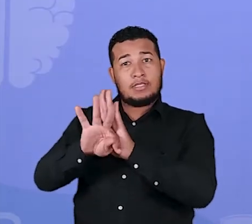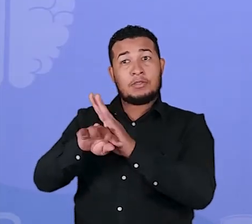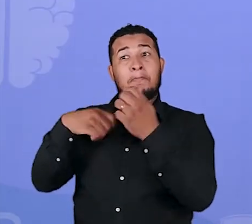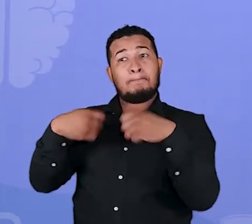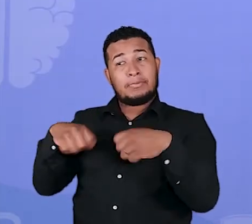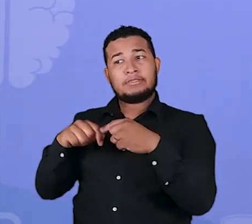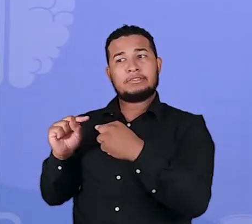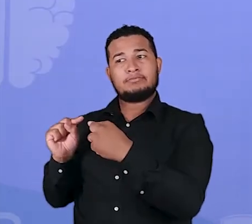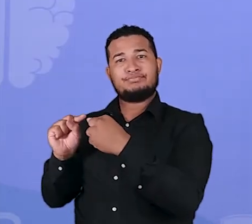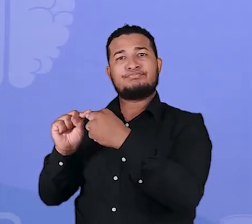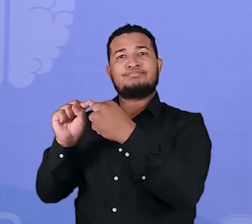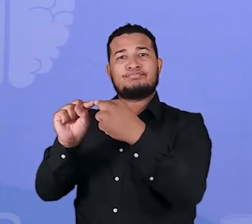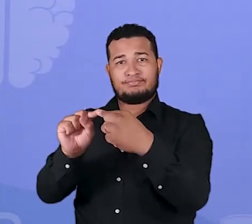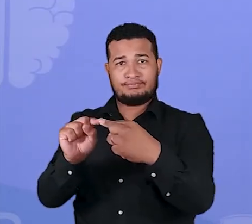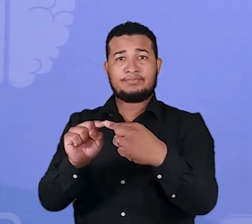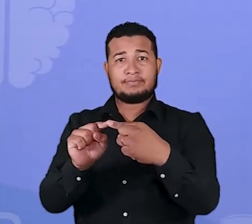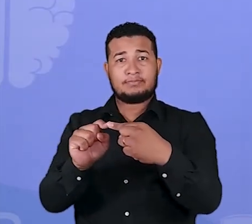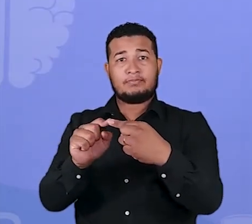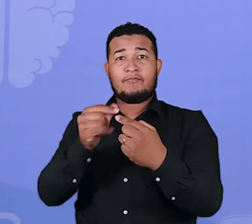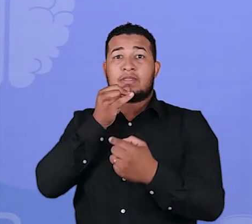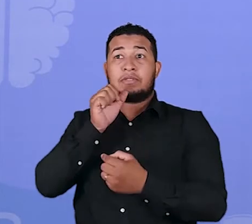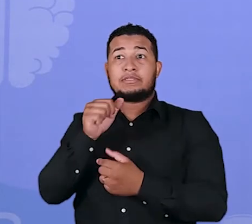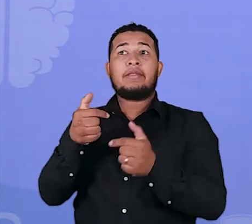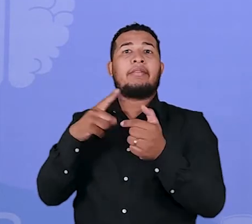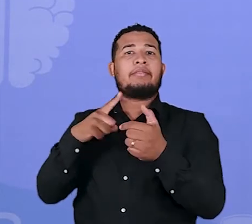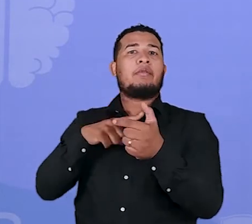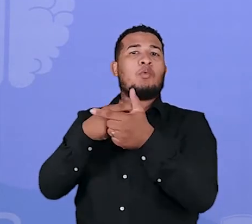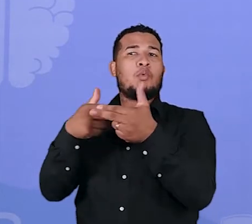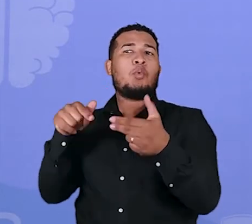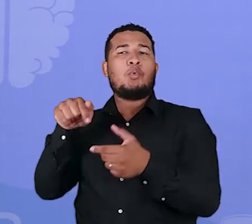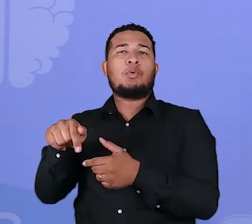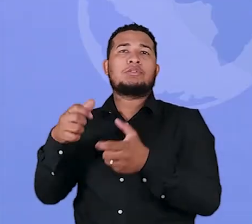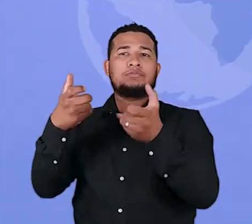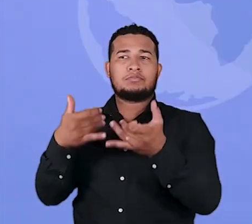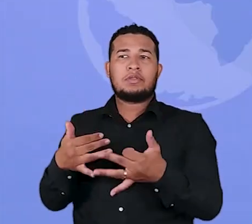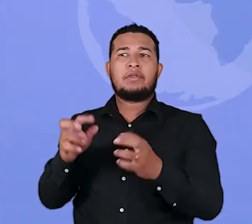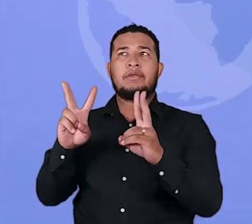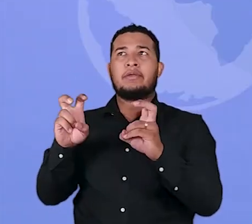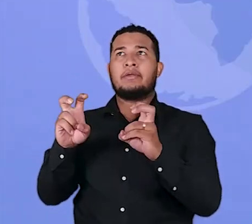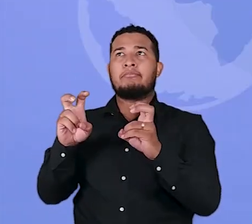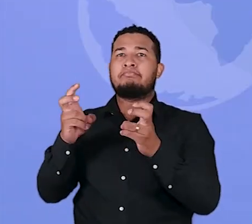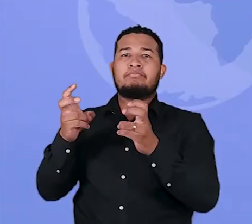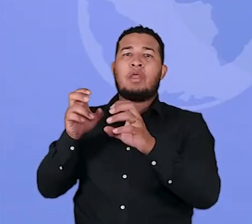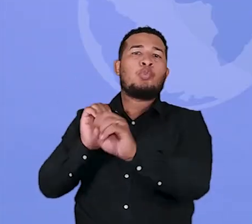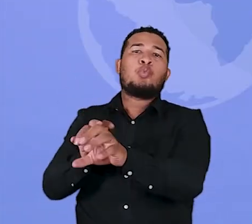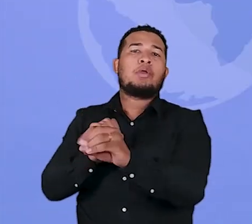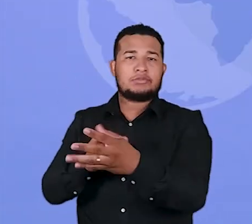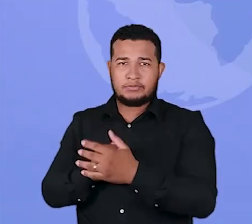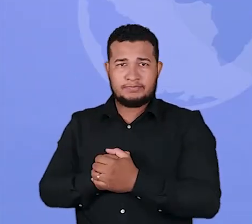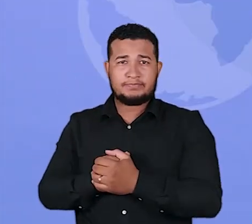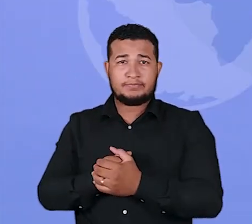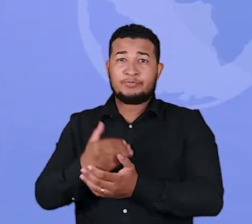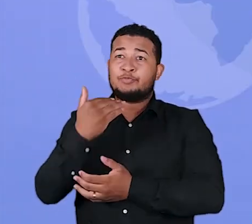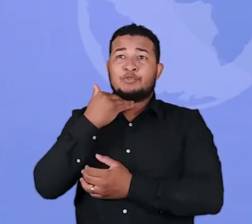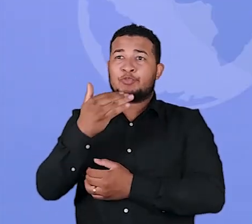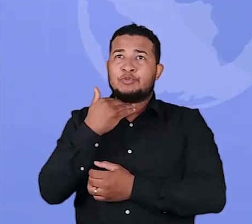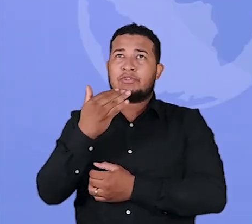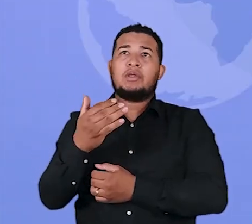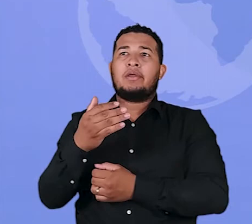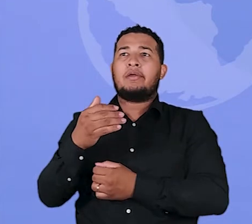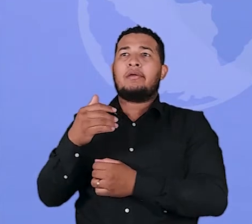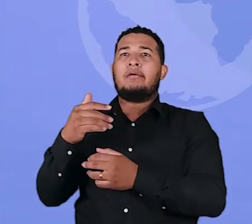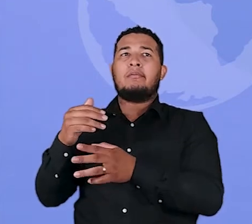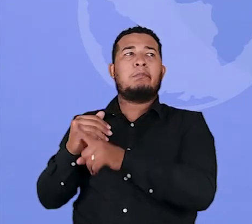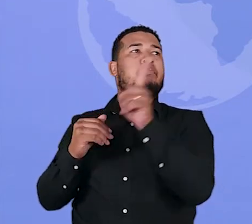Precisa ter uma sequência lógica de ideias. Se uma coisa está falando de educação, você não pode ir,